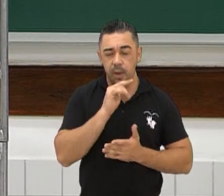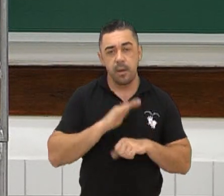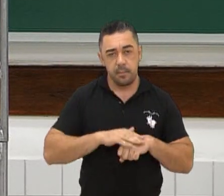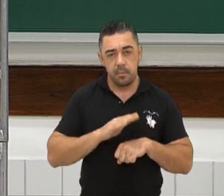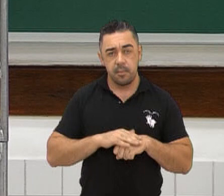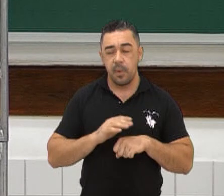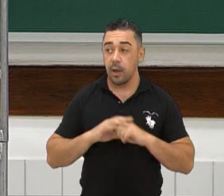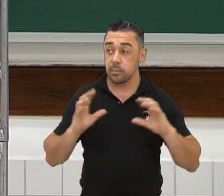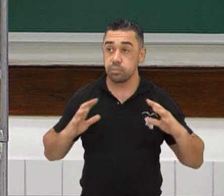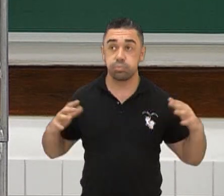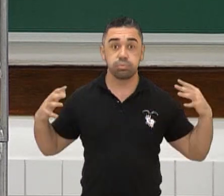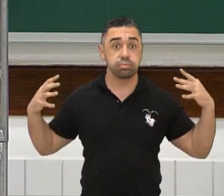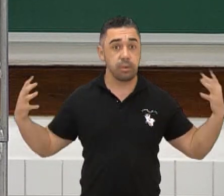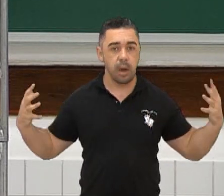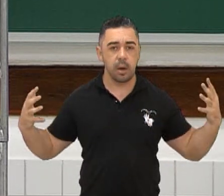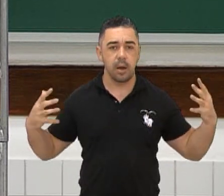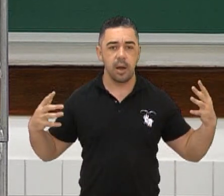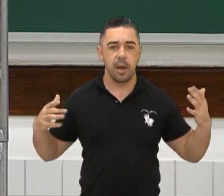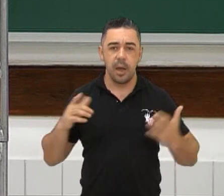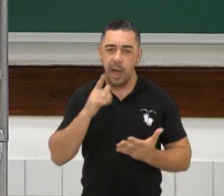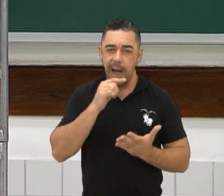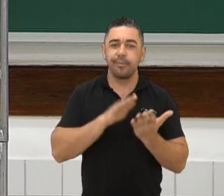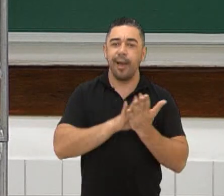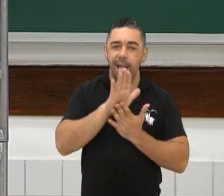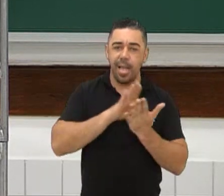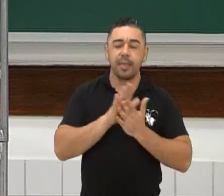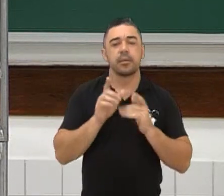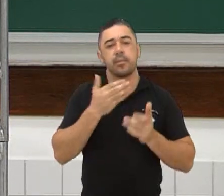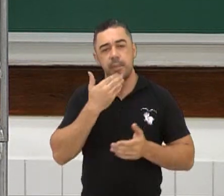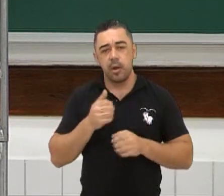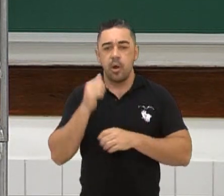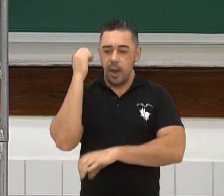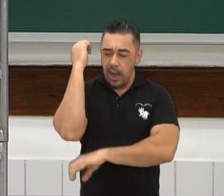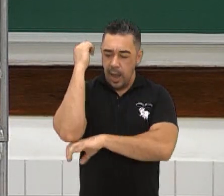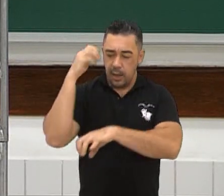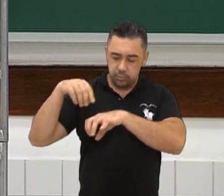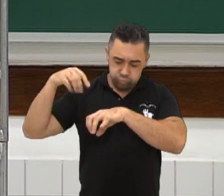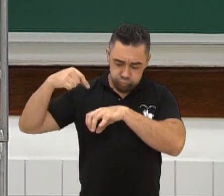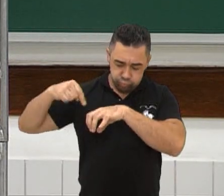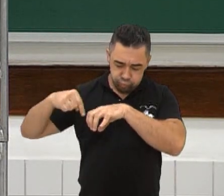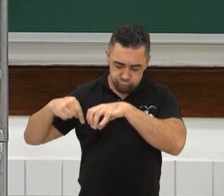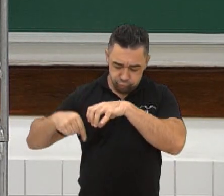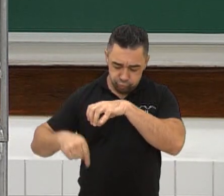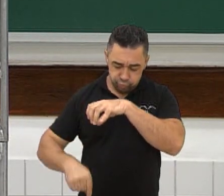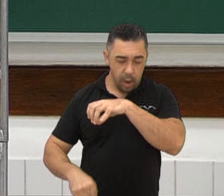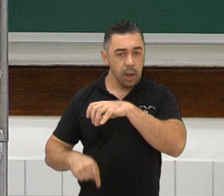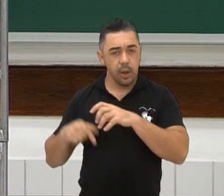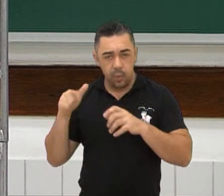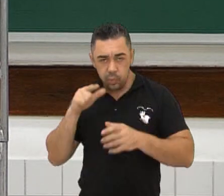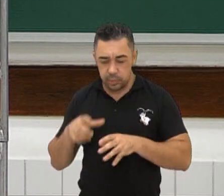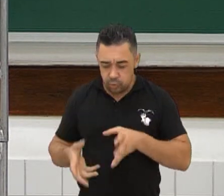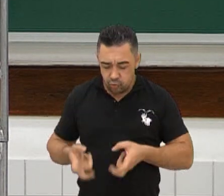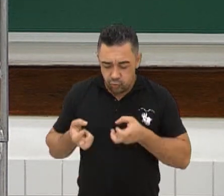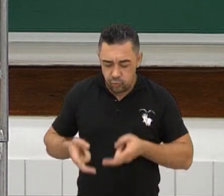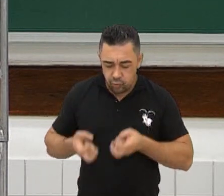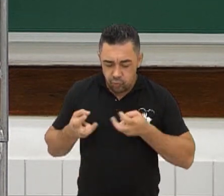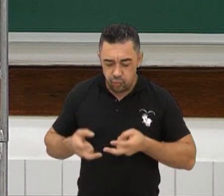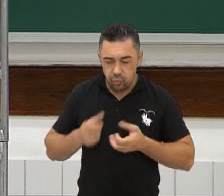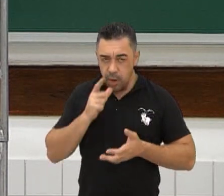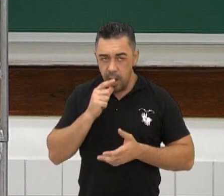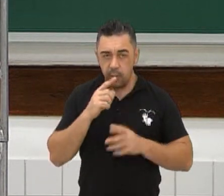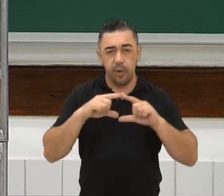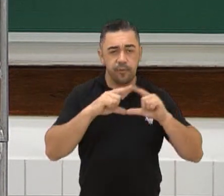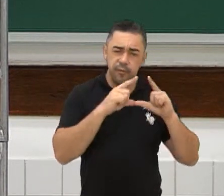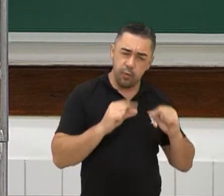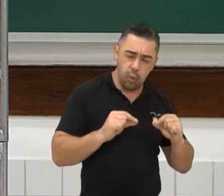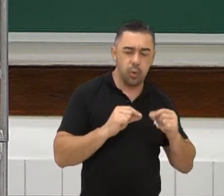contato com o ambiente, maior é a perda de água. Então, elas investiram mais em raízes para acesso à água e diminuíram ali as folhas, os